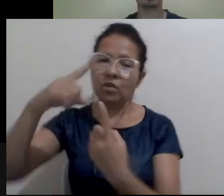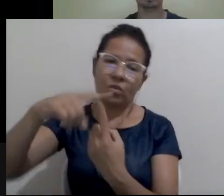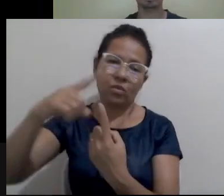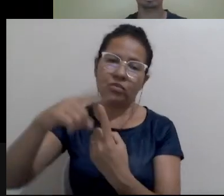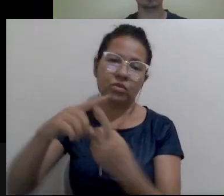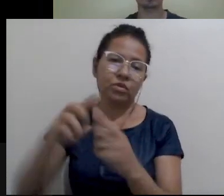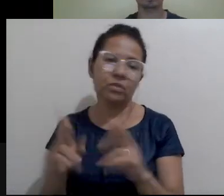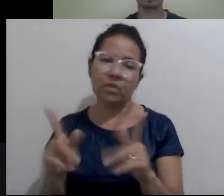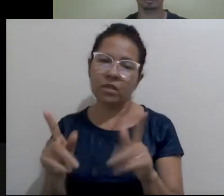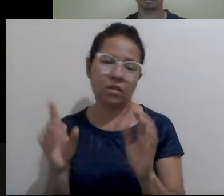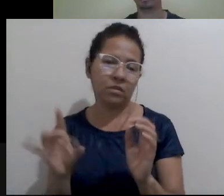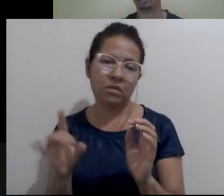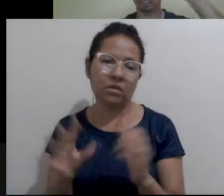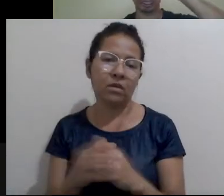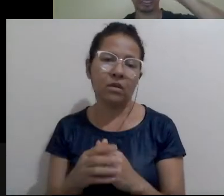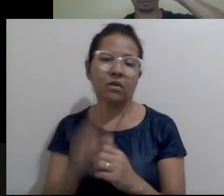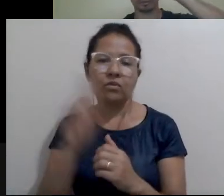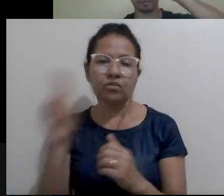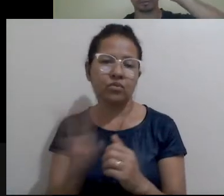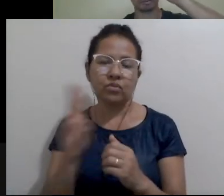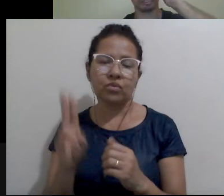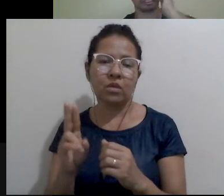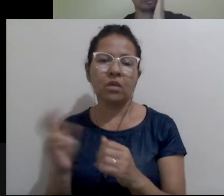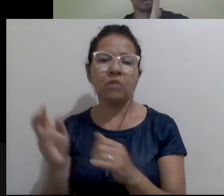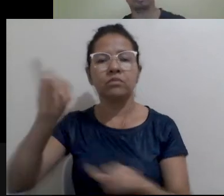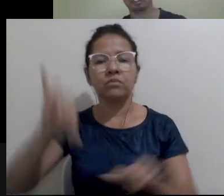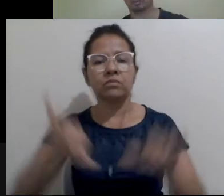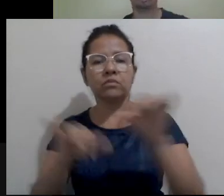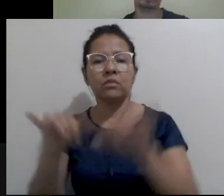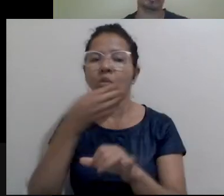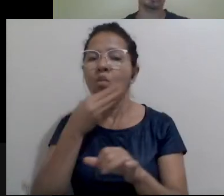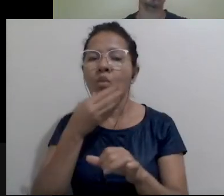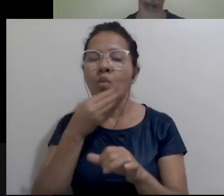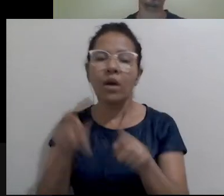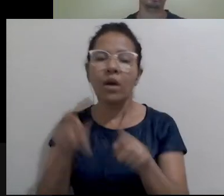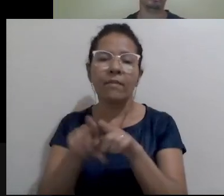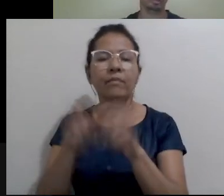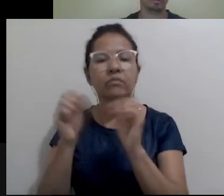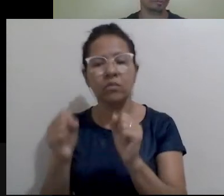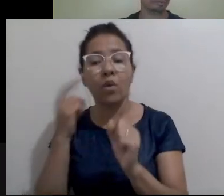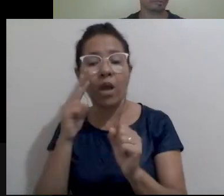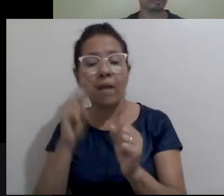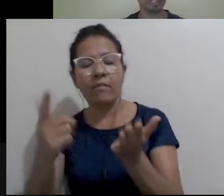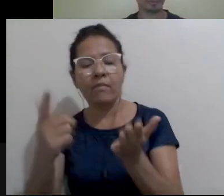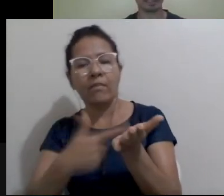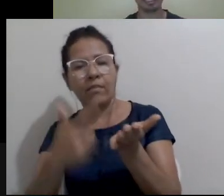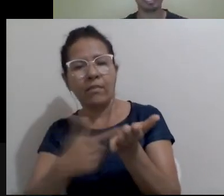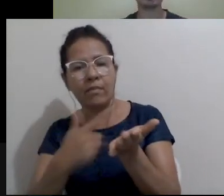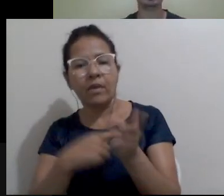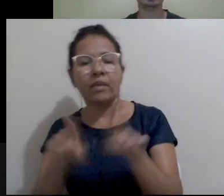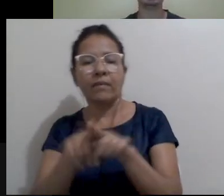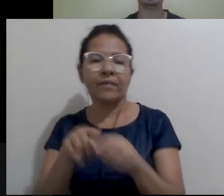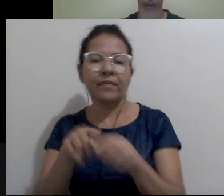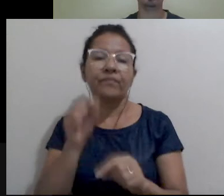classificação diferente aí, mas que é muito utilizada pelos químicos inorgânicos. Vocês podem observar isso em alguns livros. Bem,